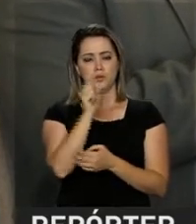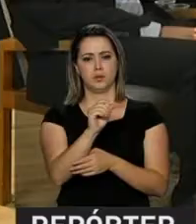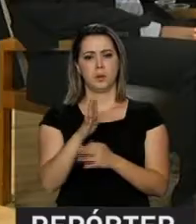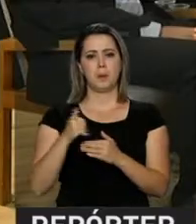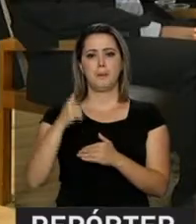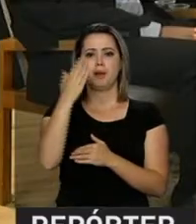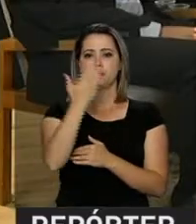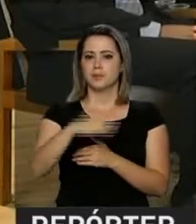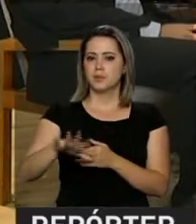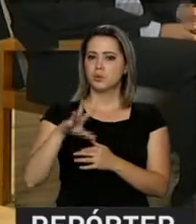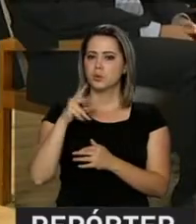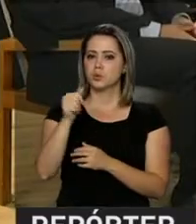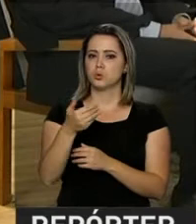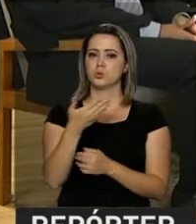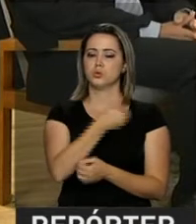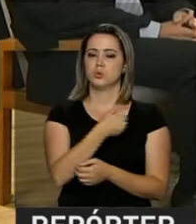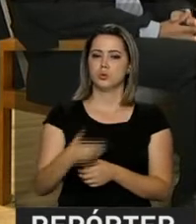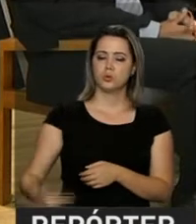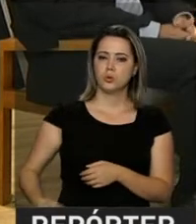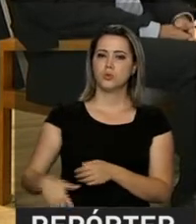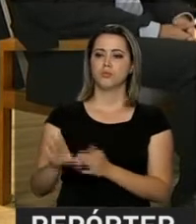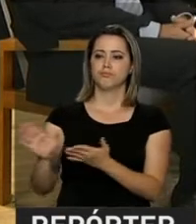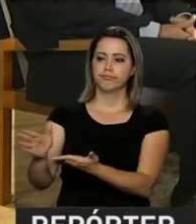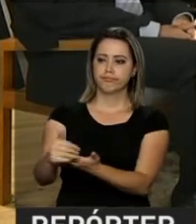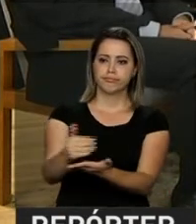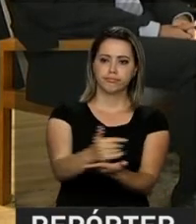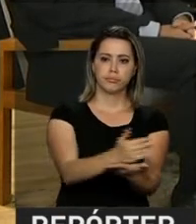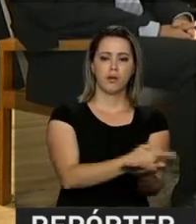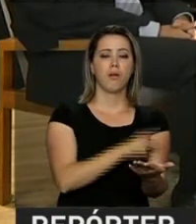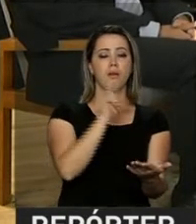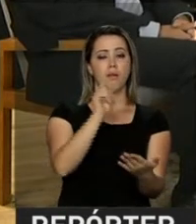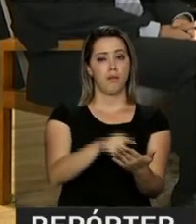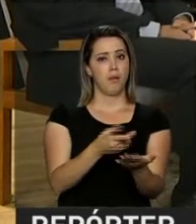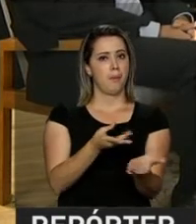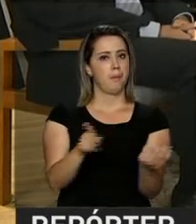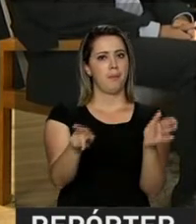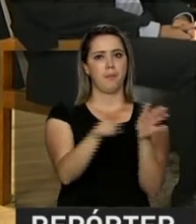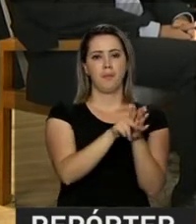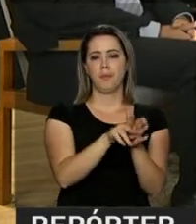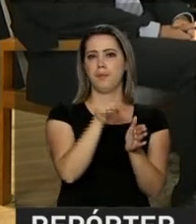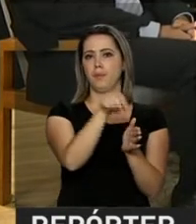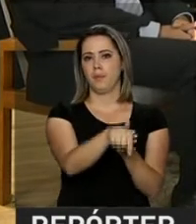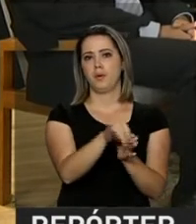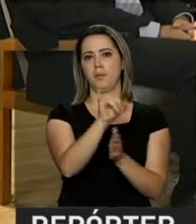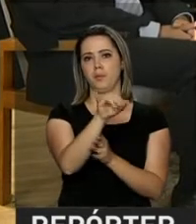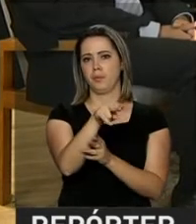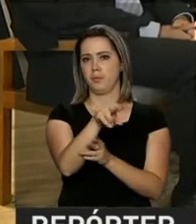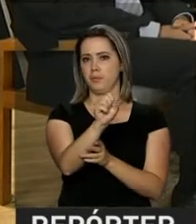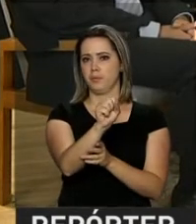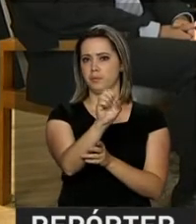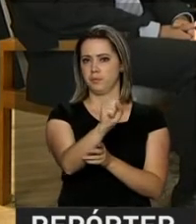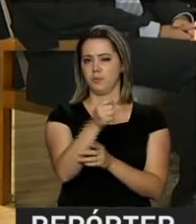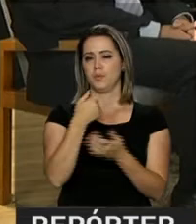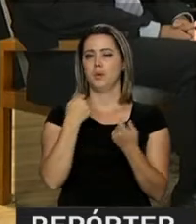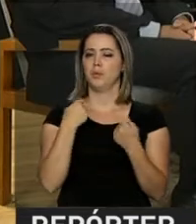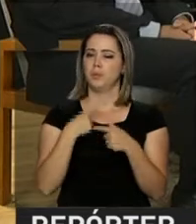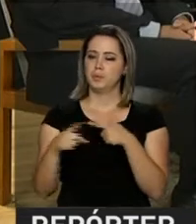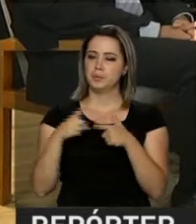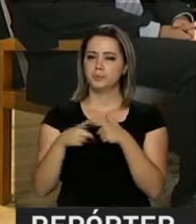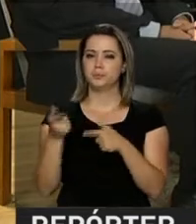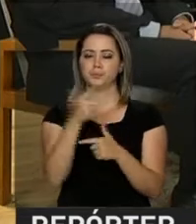metade de tudo o que o governo arrecada vai para previdência social o que compromete os investimentos em outras áreas